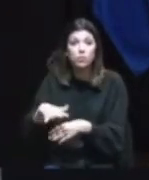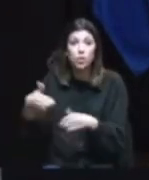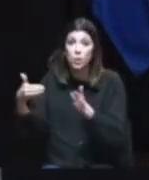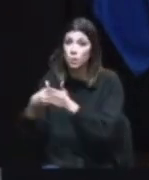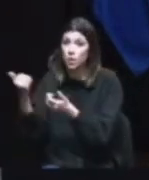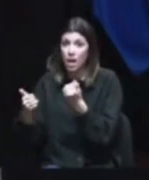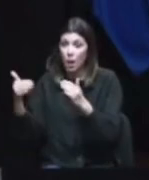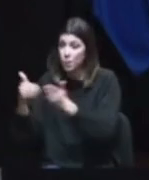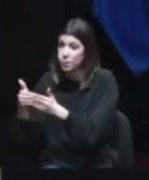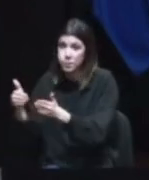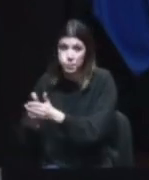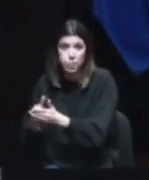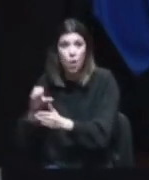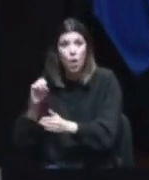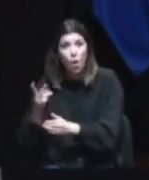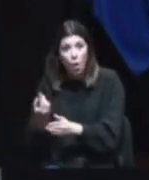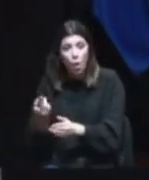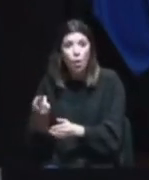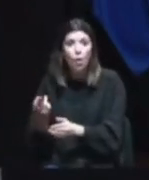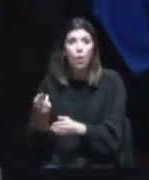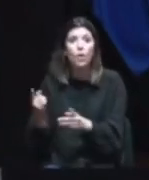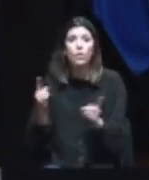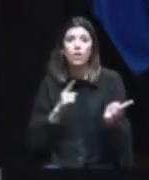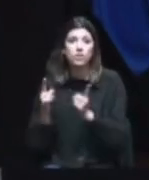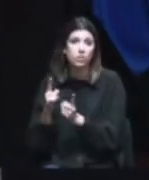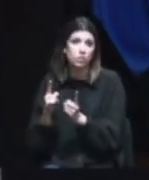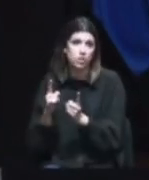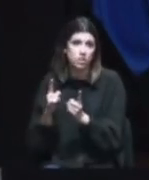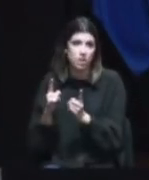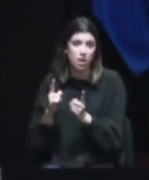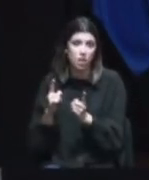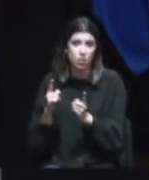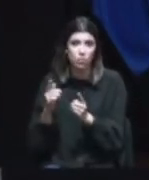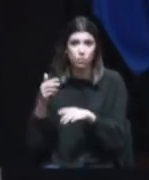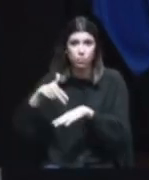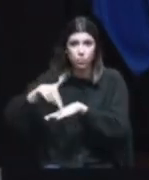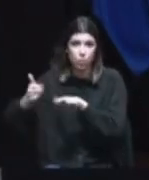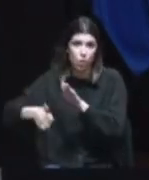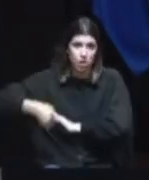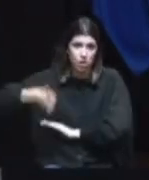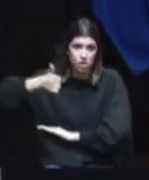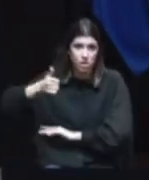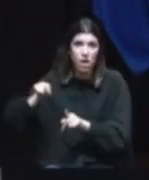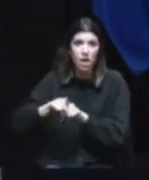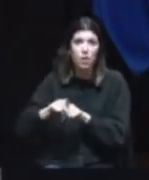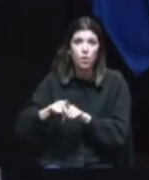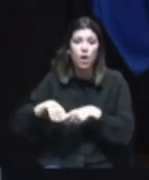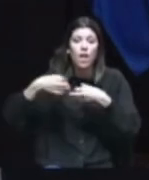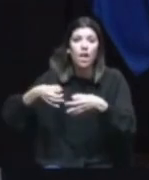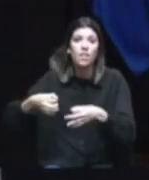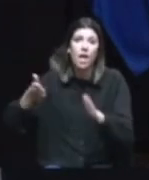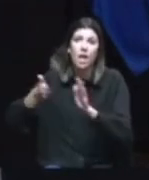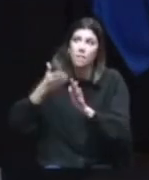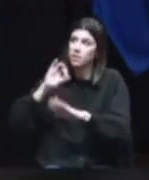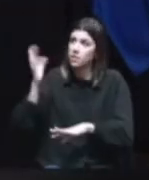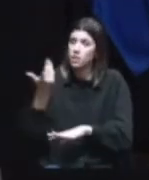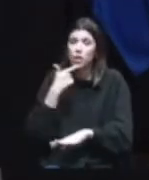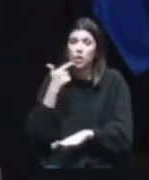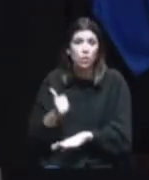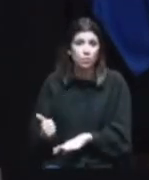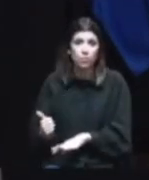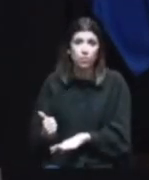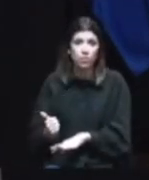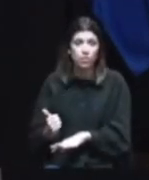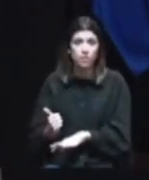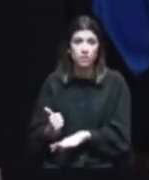tráfego automóvel ou a redução geral da velocidade de circulação. Não podemos continuar a adiar a emergência ecológica, que constitui o combate à poluição do ar que